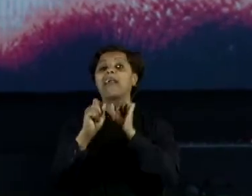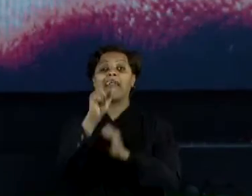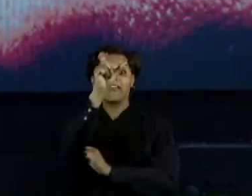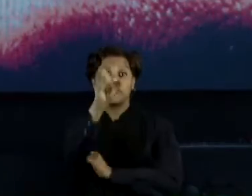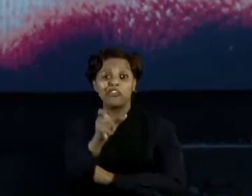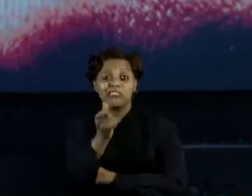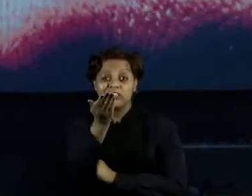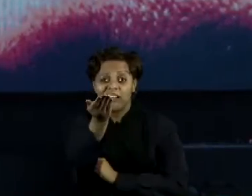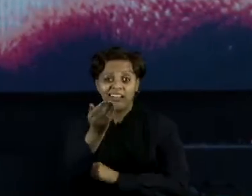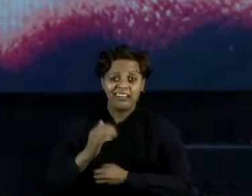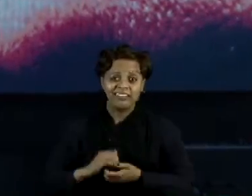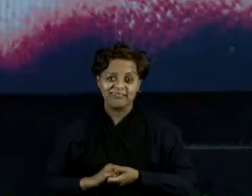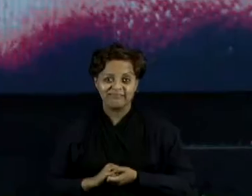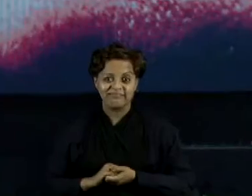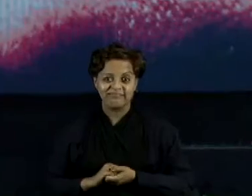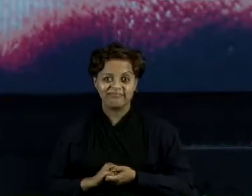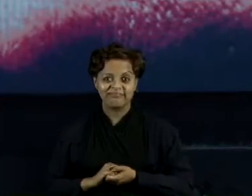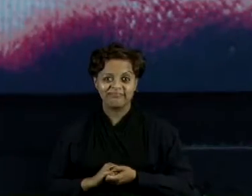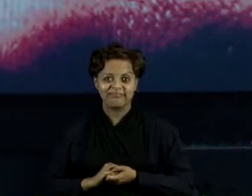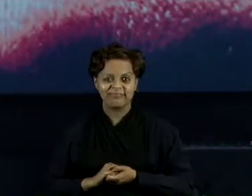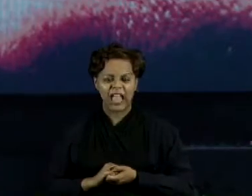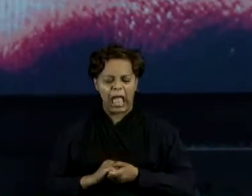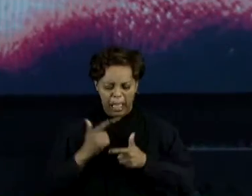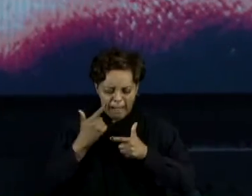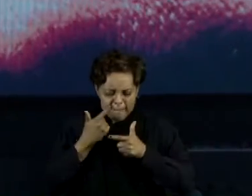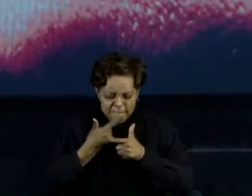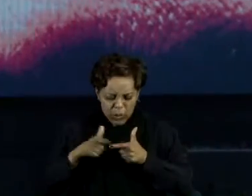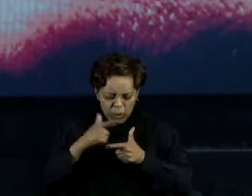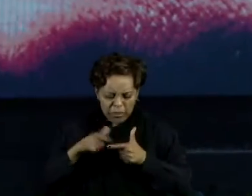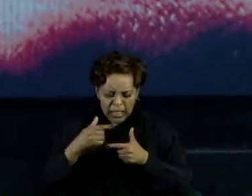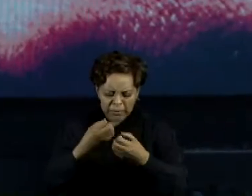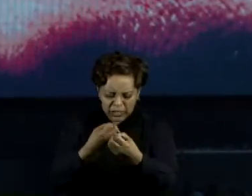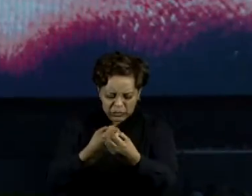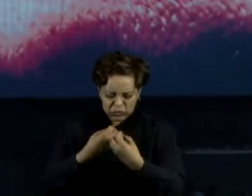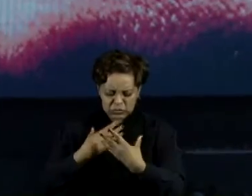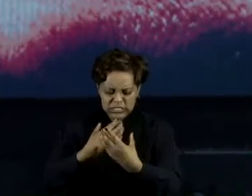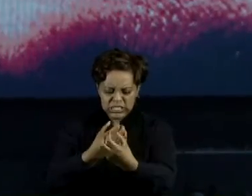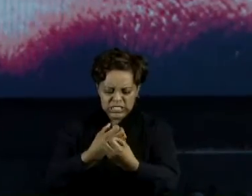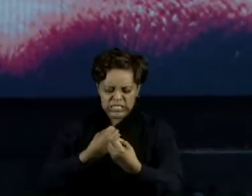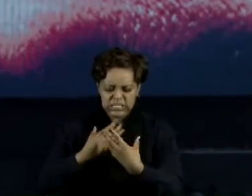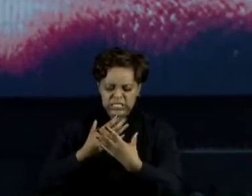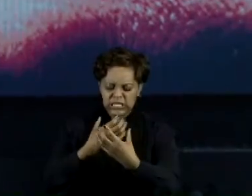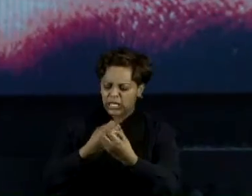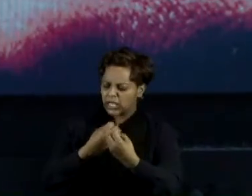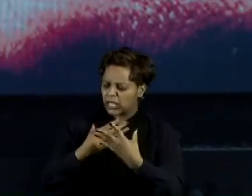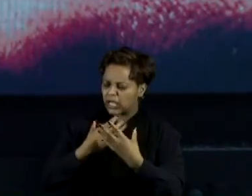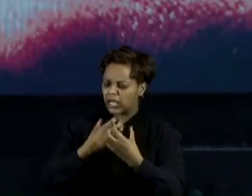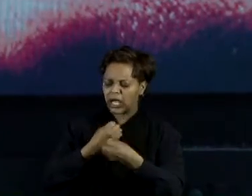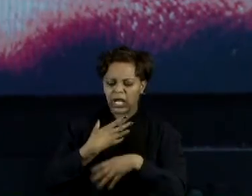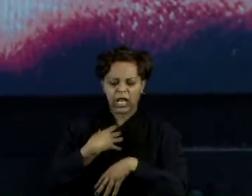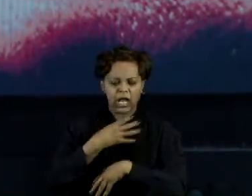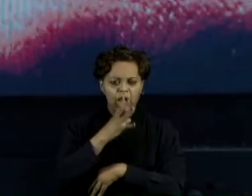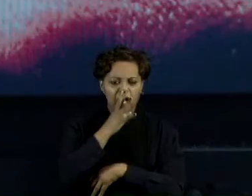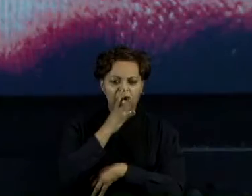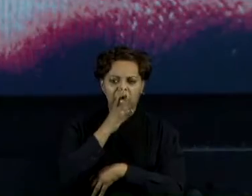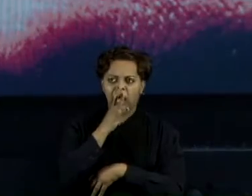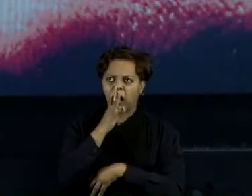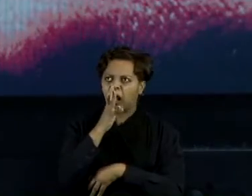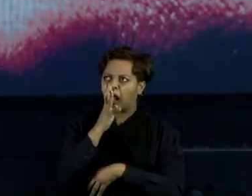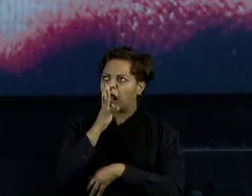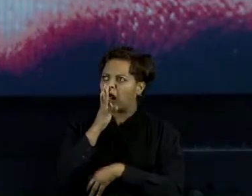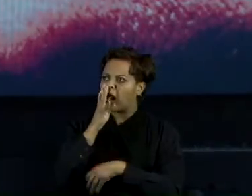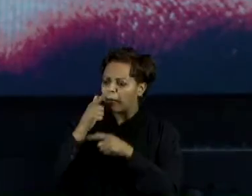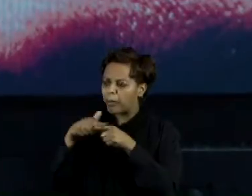Problemas criam humildade e nos forçam a ver o valor nas pessoas ao nosso redor.